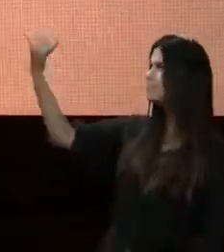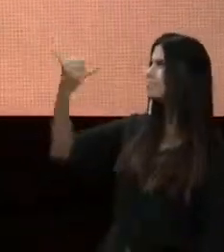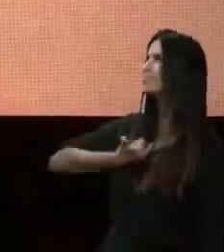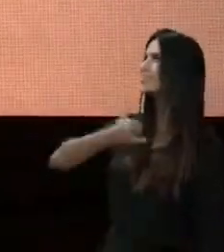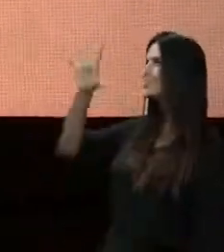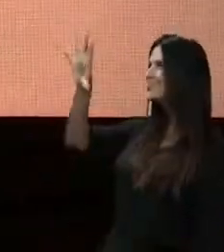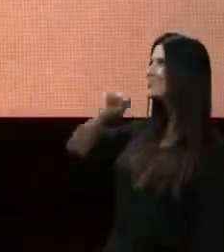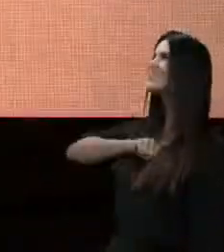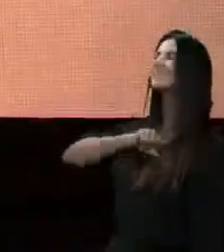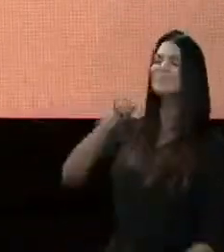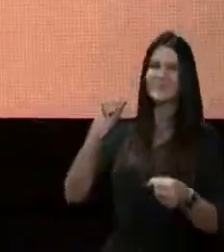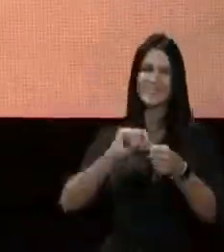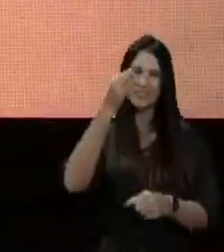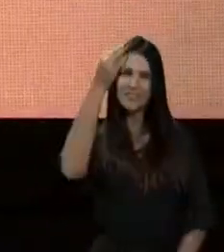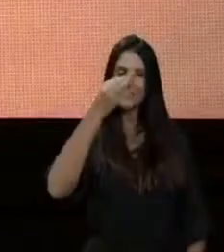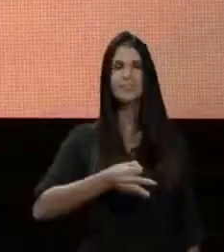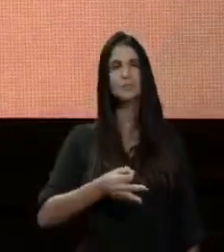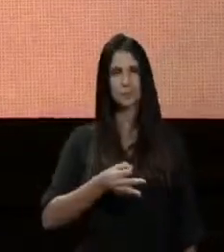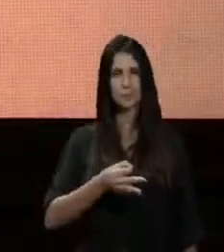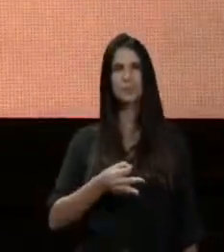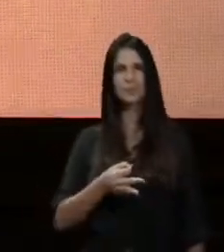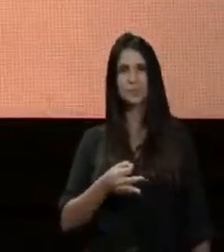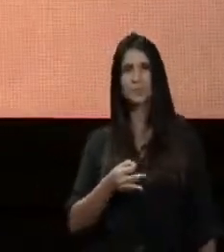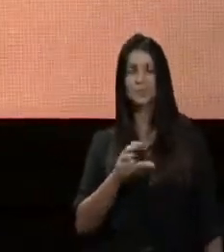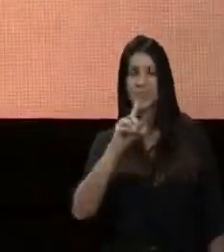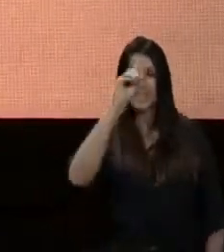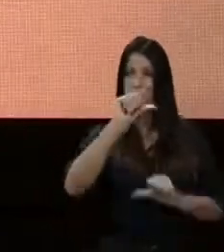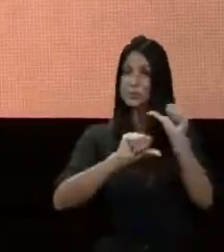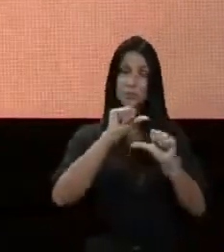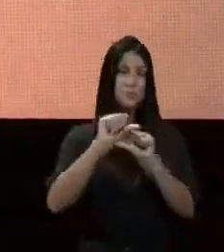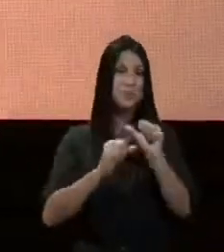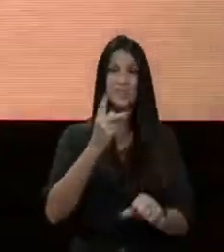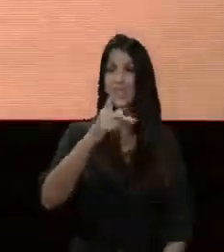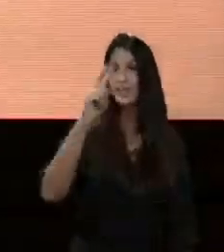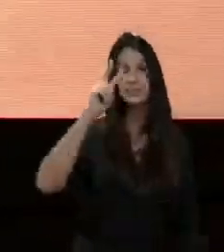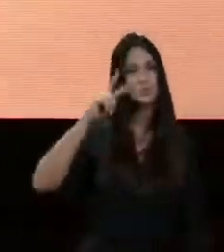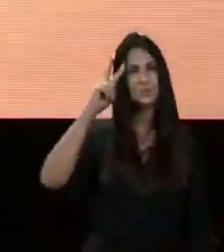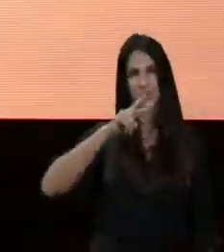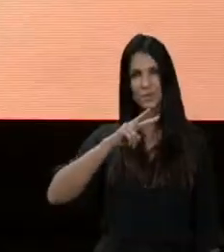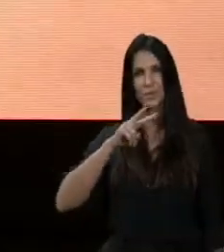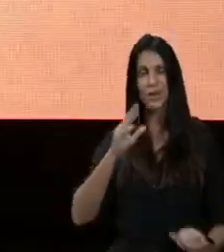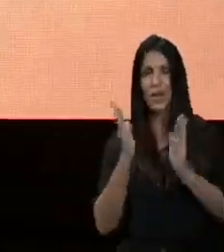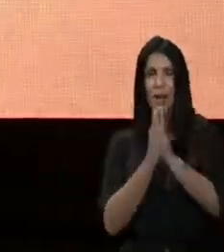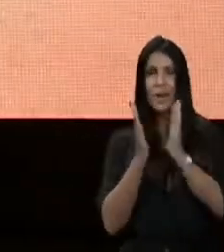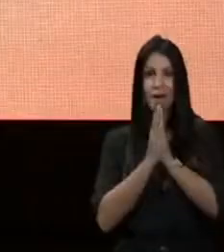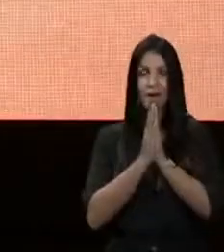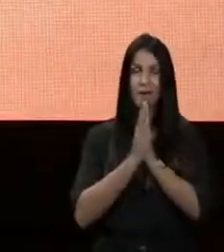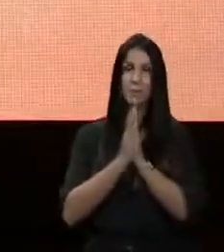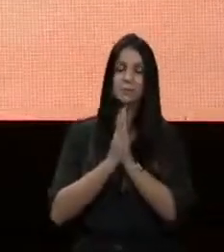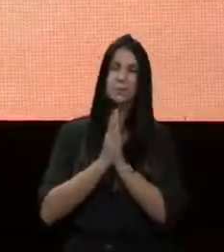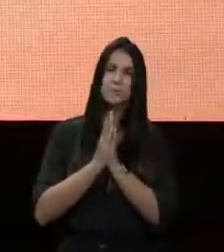e você vai ver o que Deus vai fazer na tua história e eu queria orar encerrando esse culto bom e depois